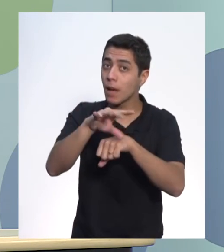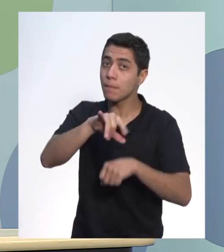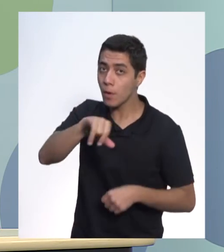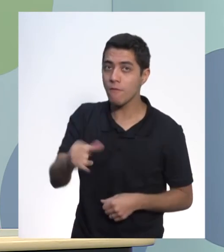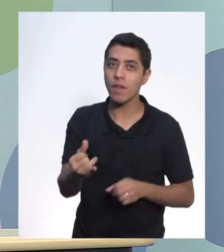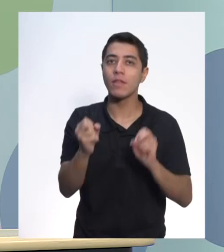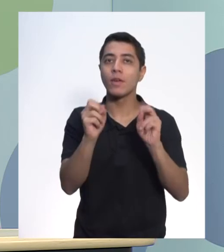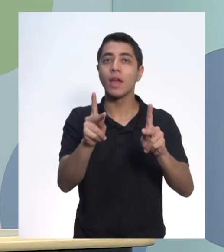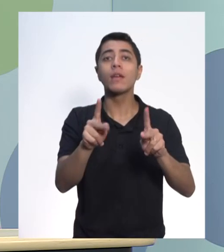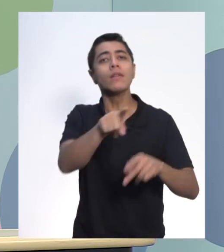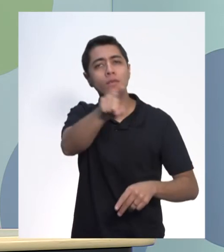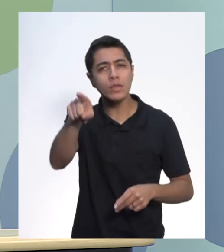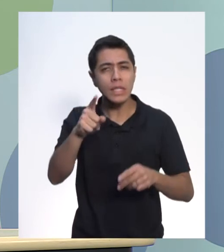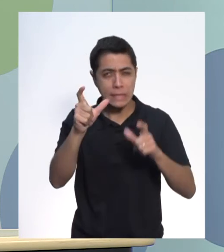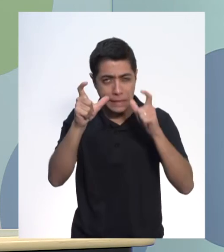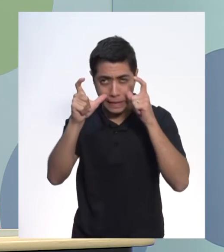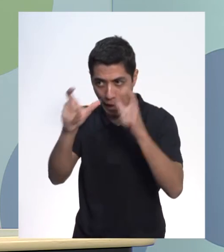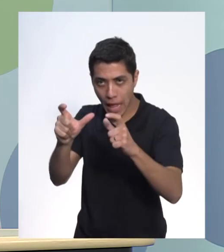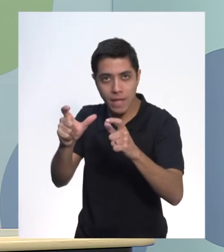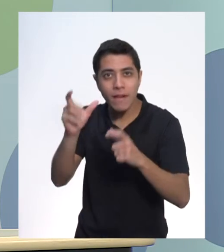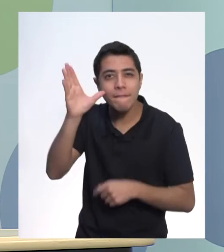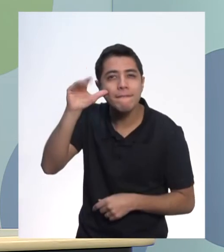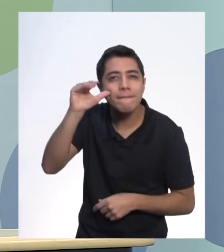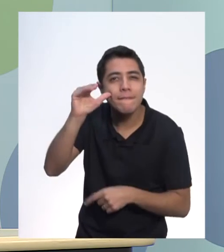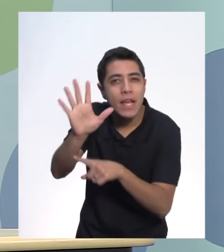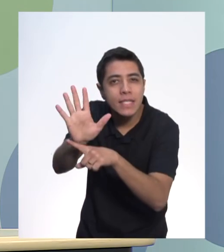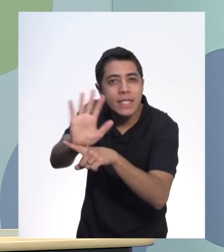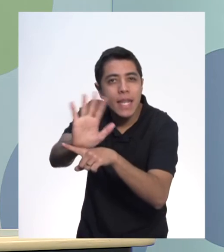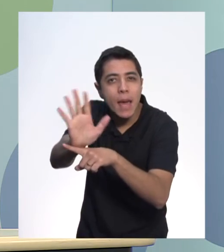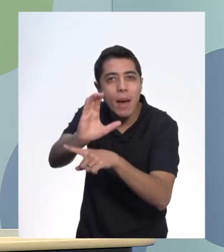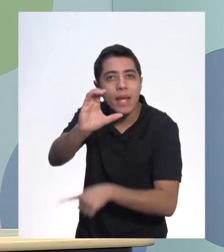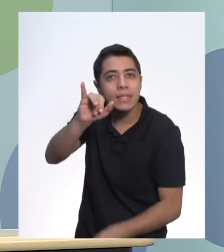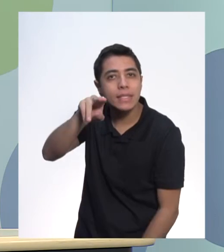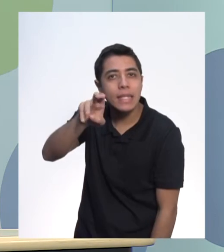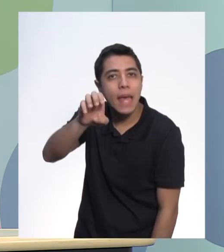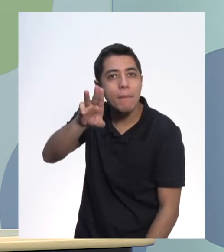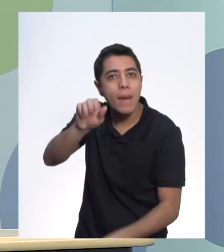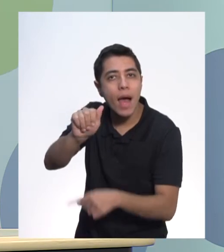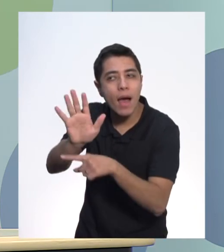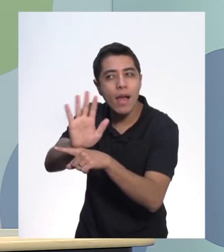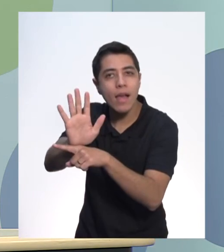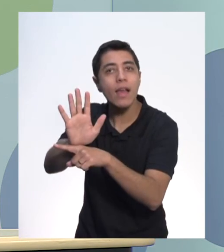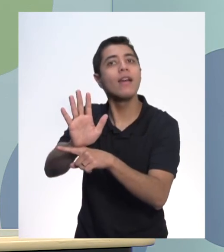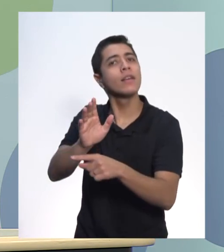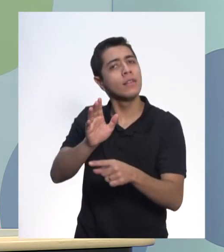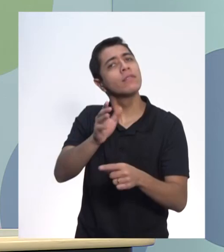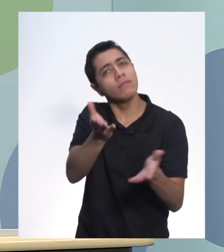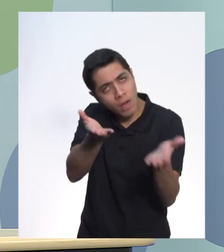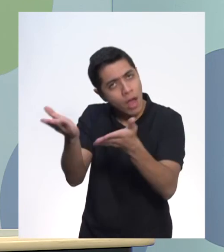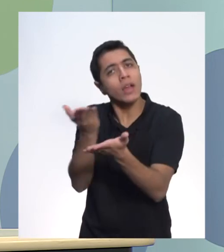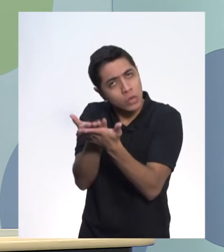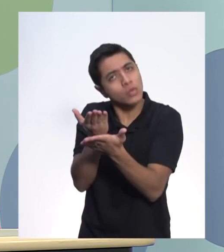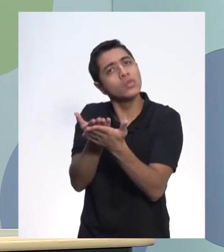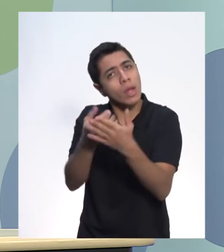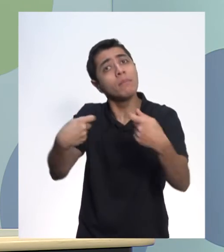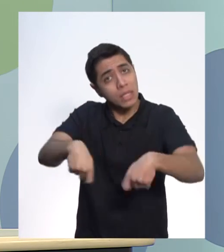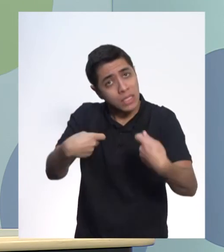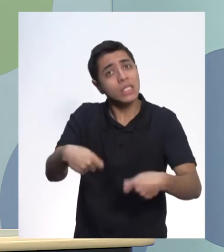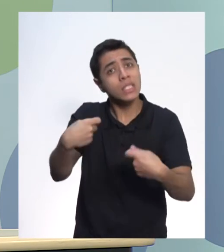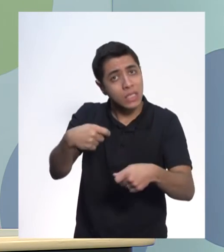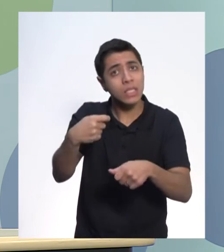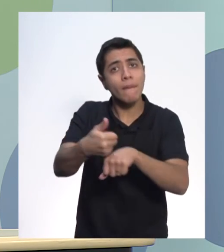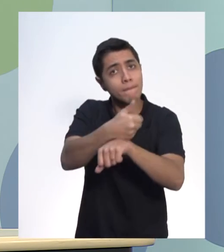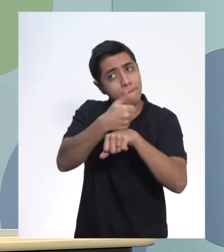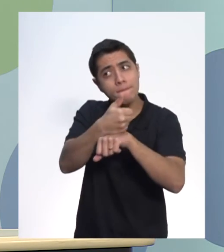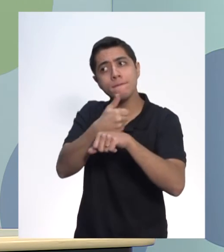estiver interessado em cinema, estuda. A gente precisa cada vez mais de profissionais capacitados que estudem sobre isso, né? E é uma coisa de pensar